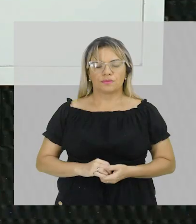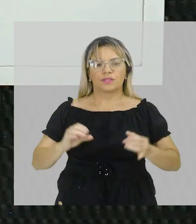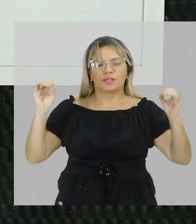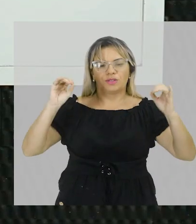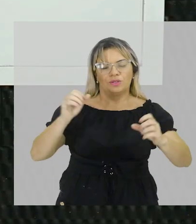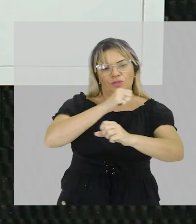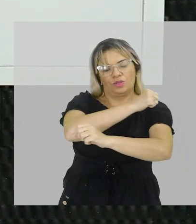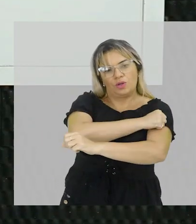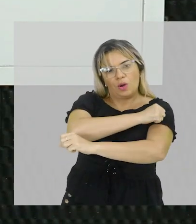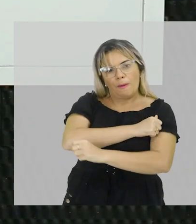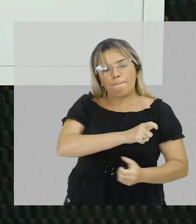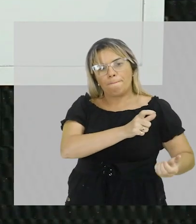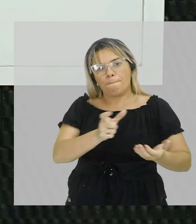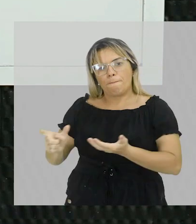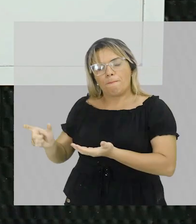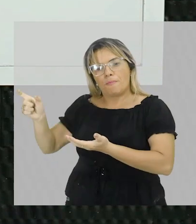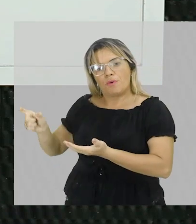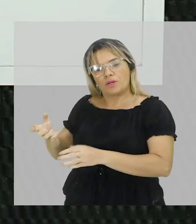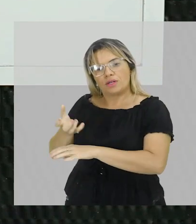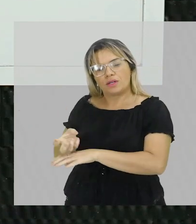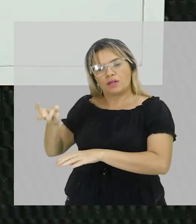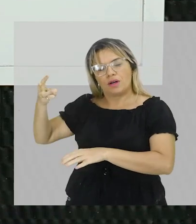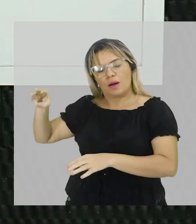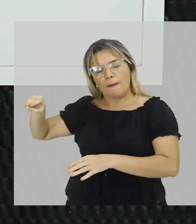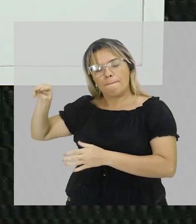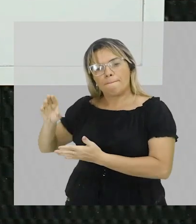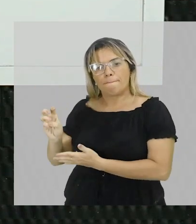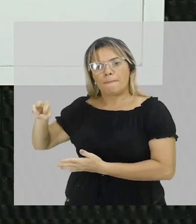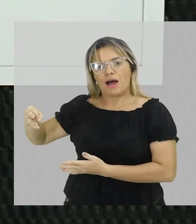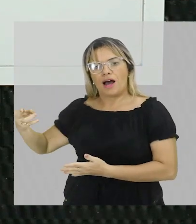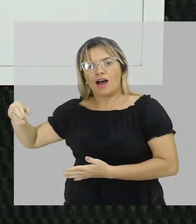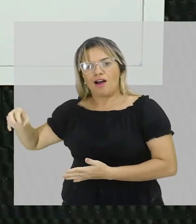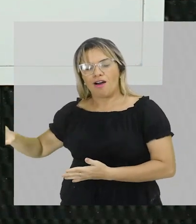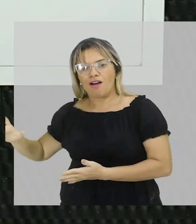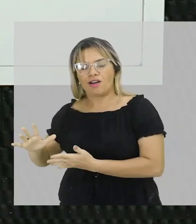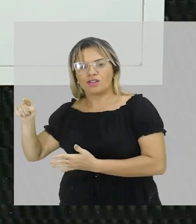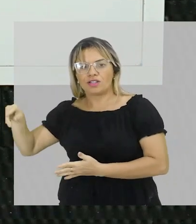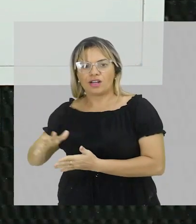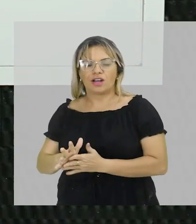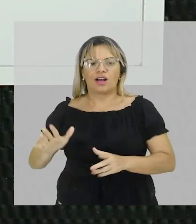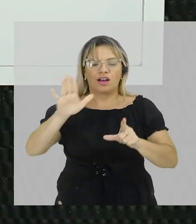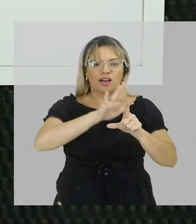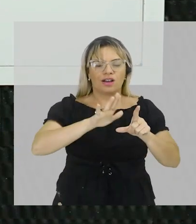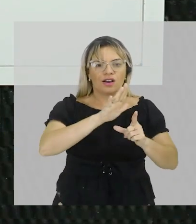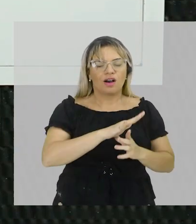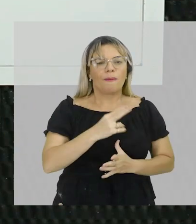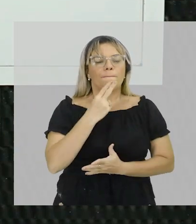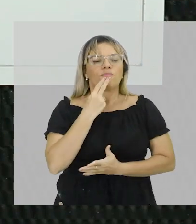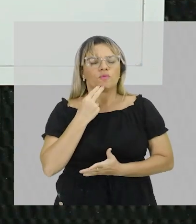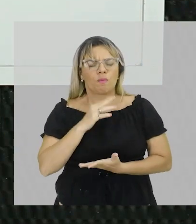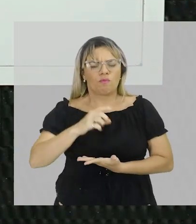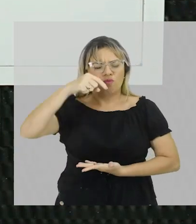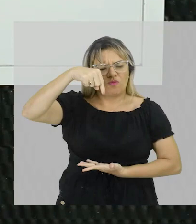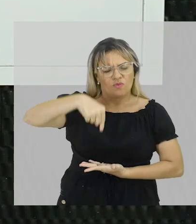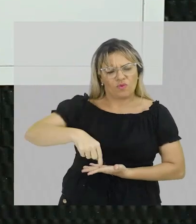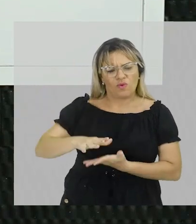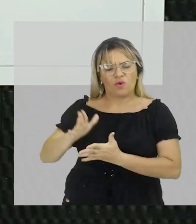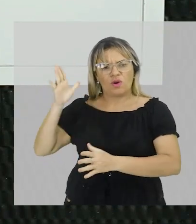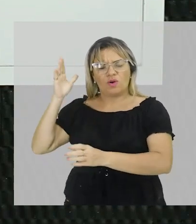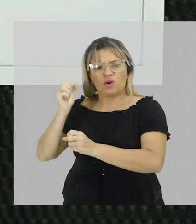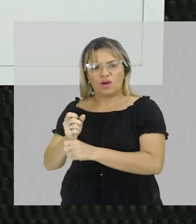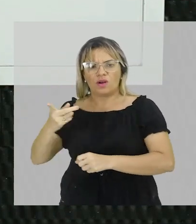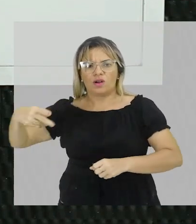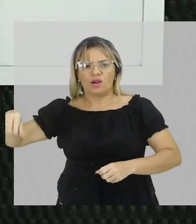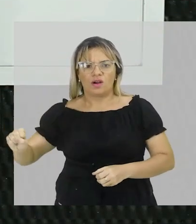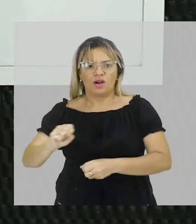Olá, galera, eu sou de matemática, Maroni Beckman, sou da plataforma Gonçalves Dias. Vamos aqui mais uma vez para a nossa revisão